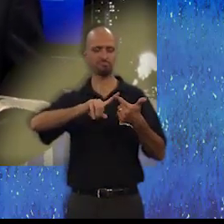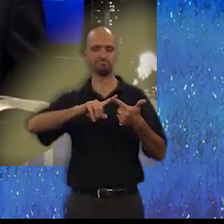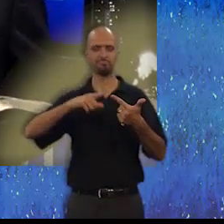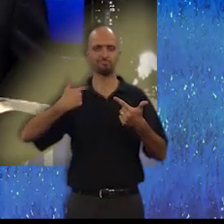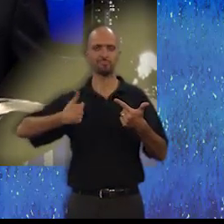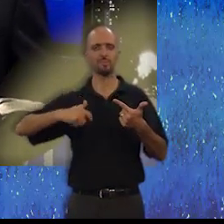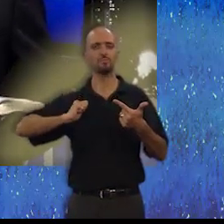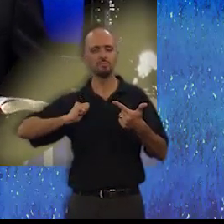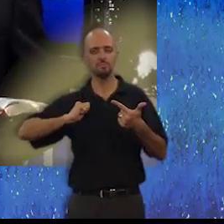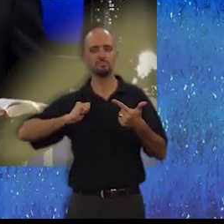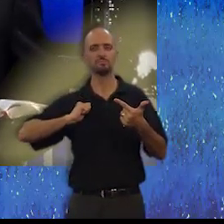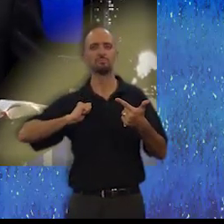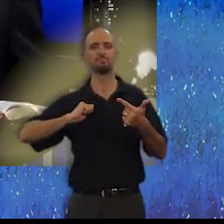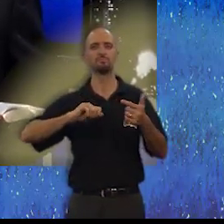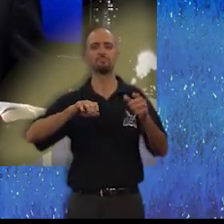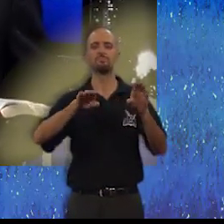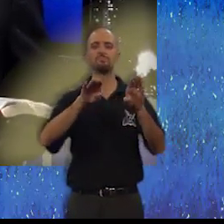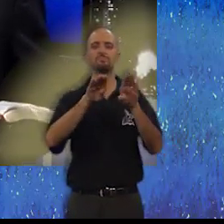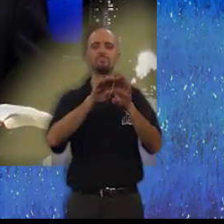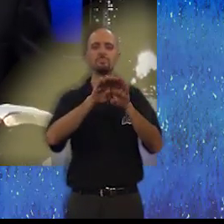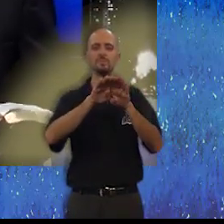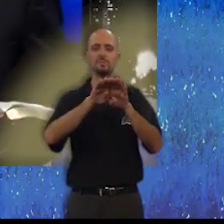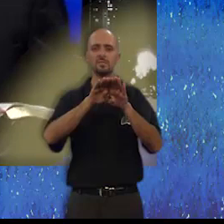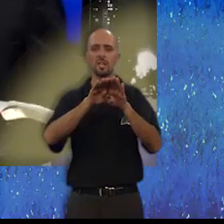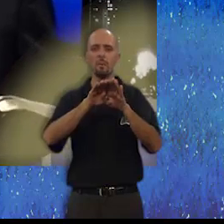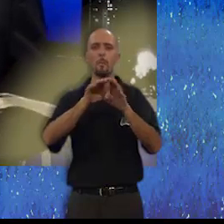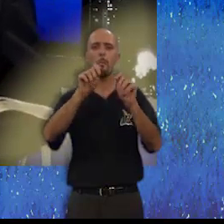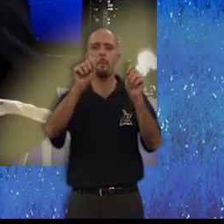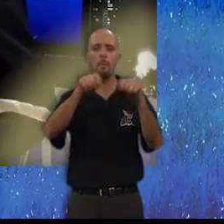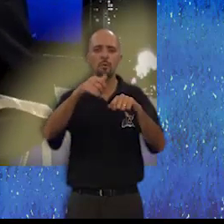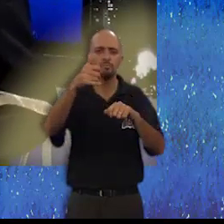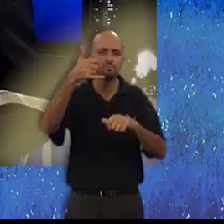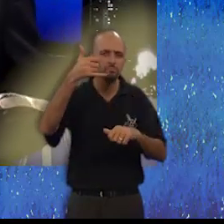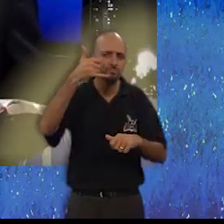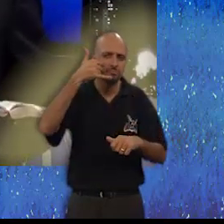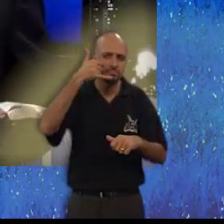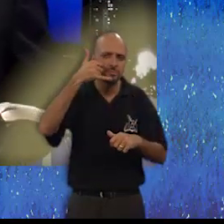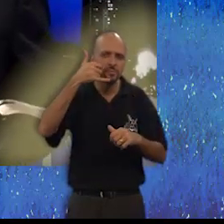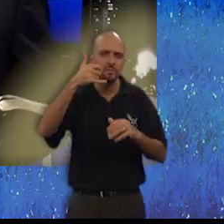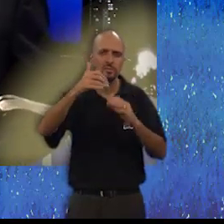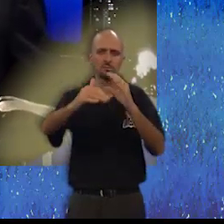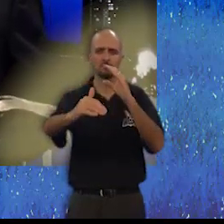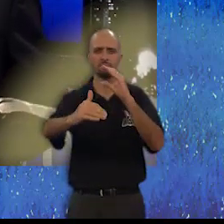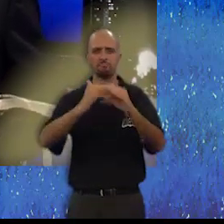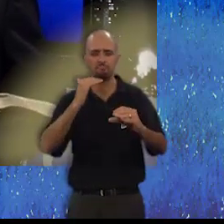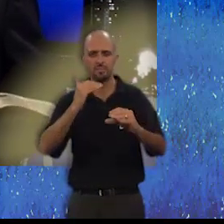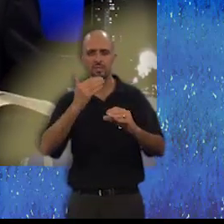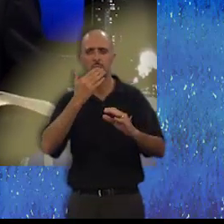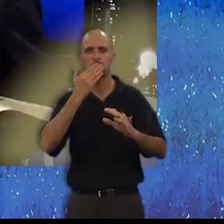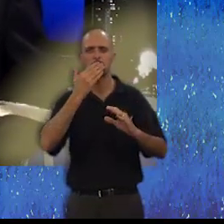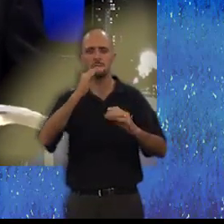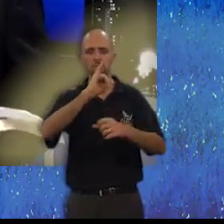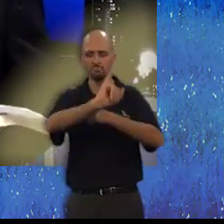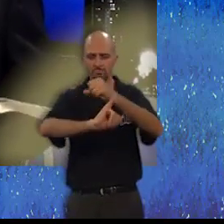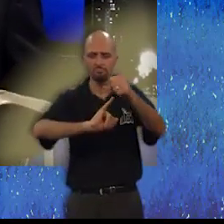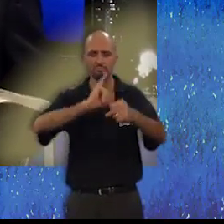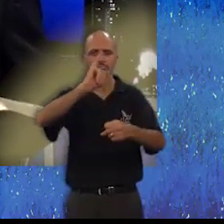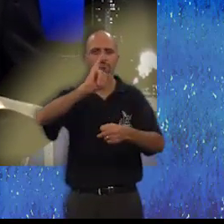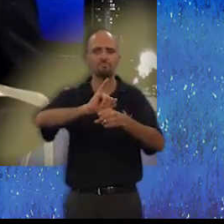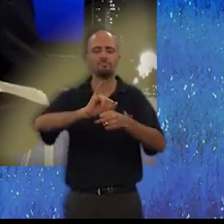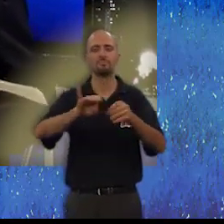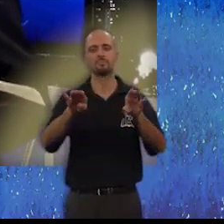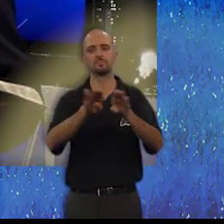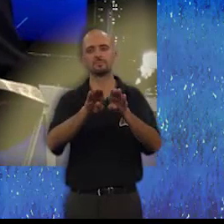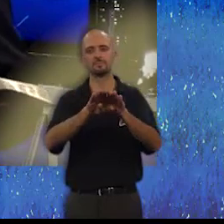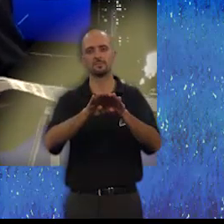também. E assim está disponível, você pode ligar para cá, você pode mandar o seu e-mail, pode fazer o seu pedido através do nosso site, do nosso